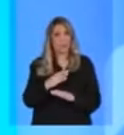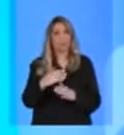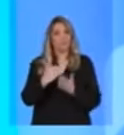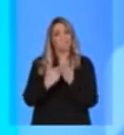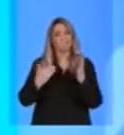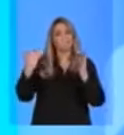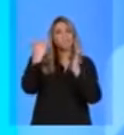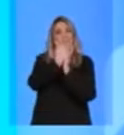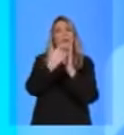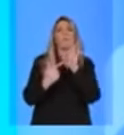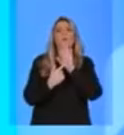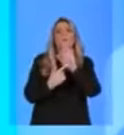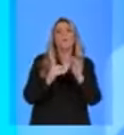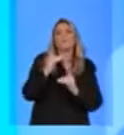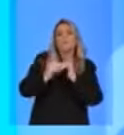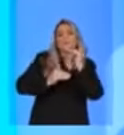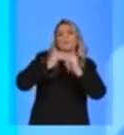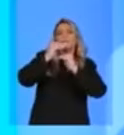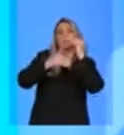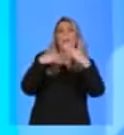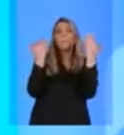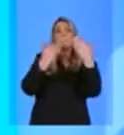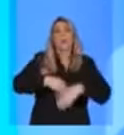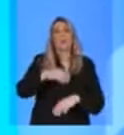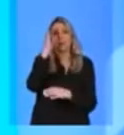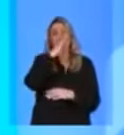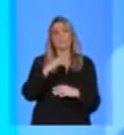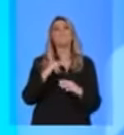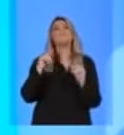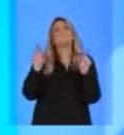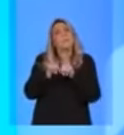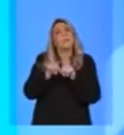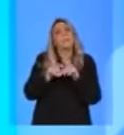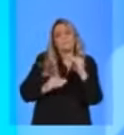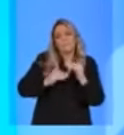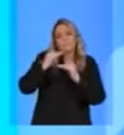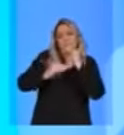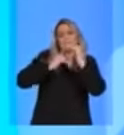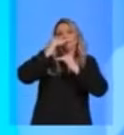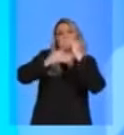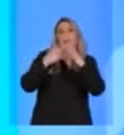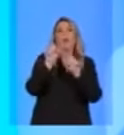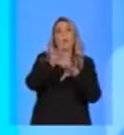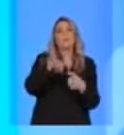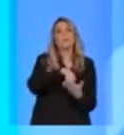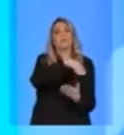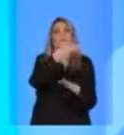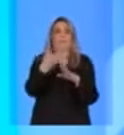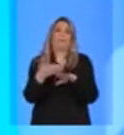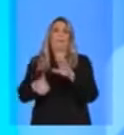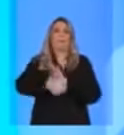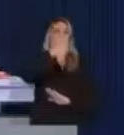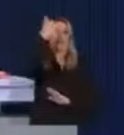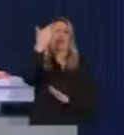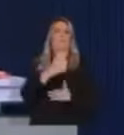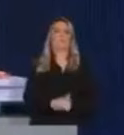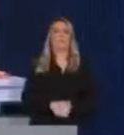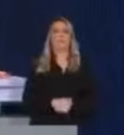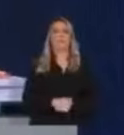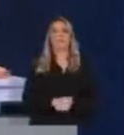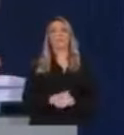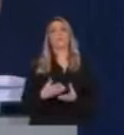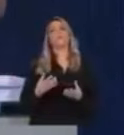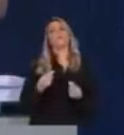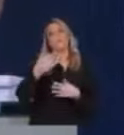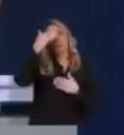Ideb avançou nos anos iniciais e a prova Brasil nos anos finais avançou e principalmente com o ensino integral avançará ainda muito mais